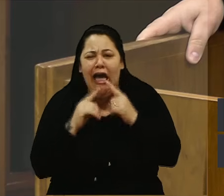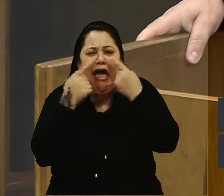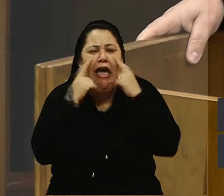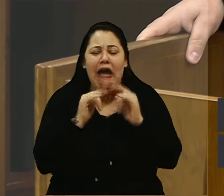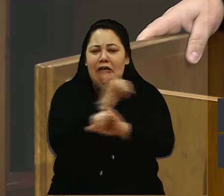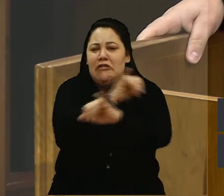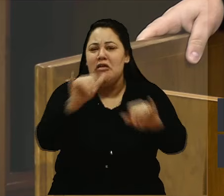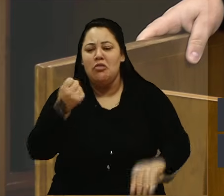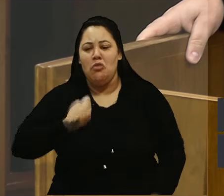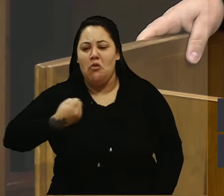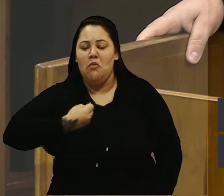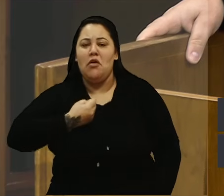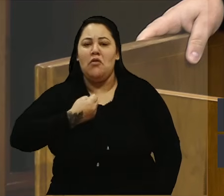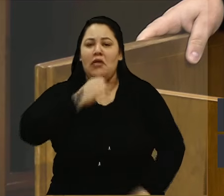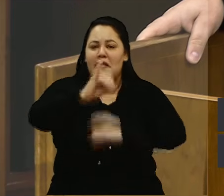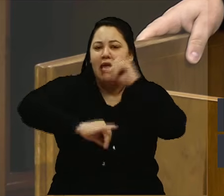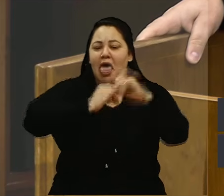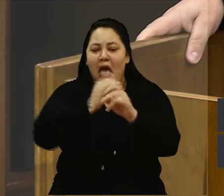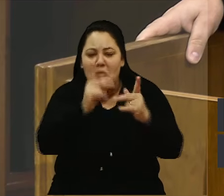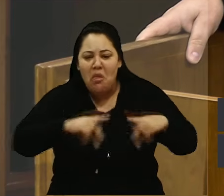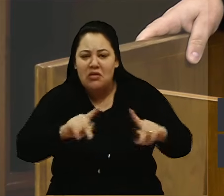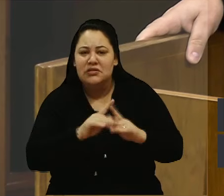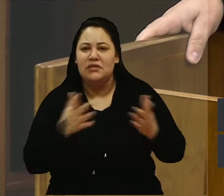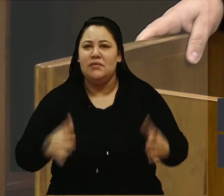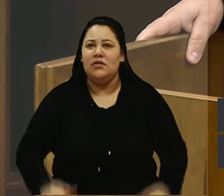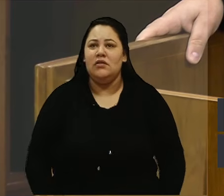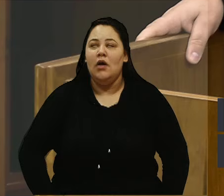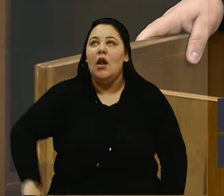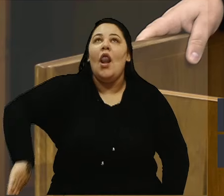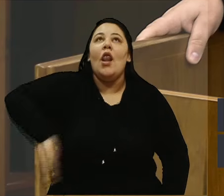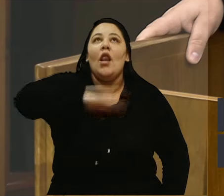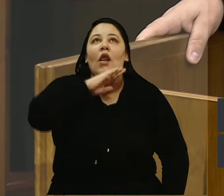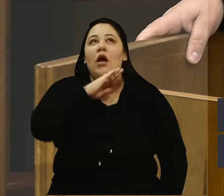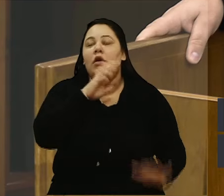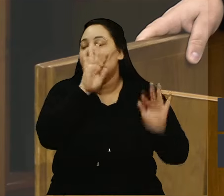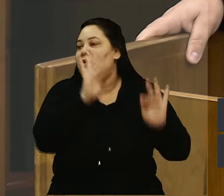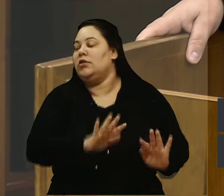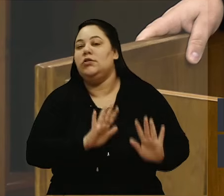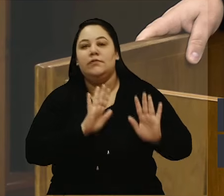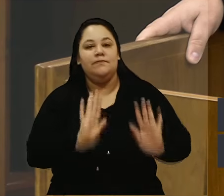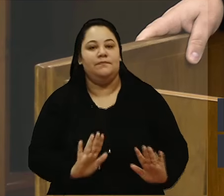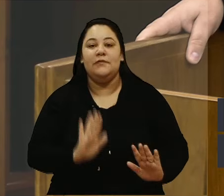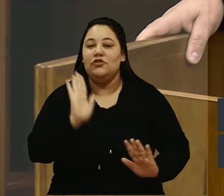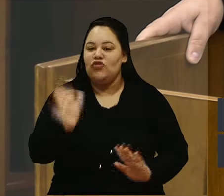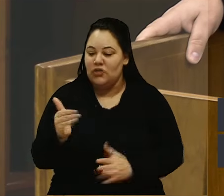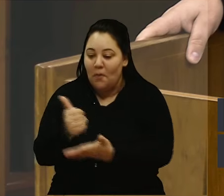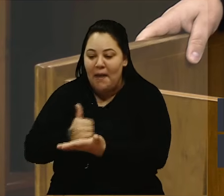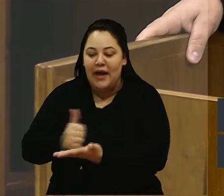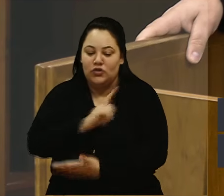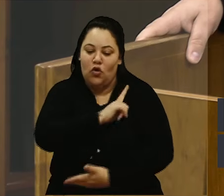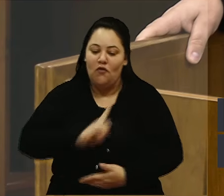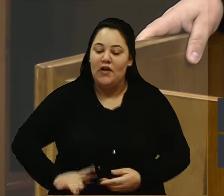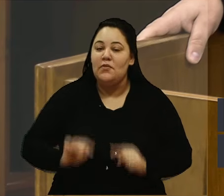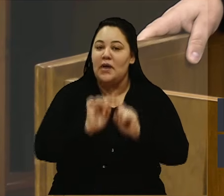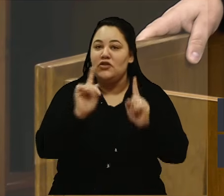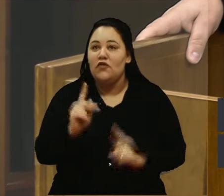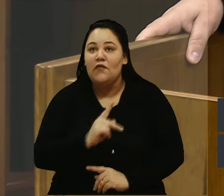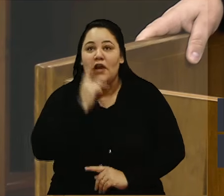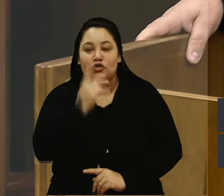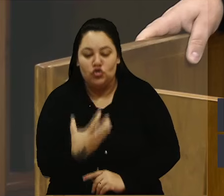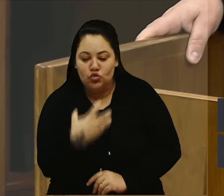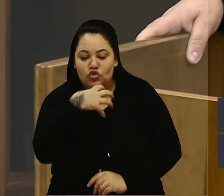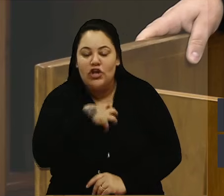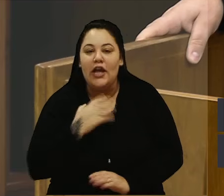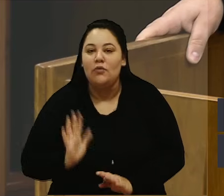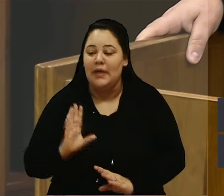para a população? Eu tô de saco cheio disso aqui, gente, tá? Sou da base, mas eu tô falando de forma isenta, mas